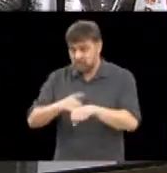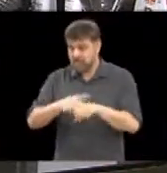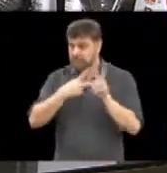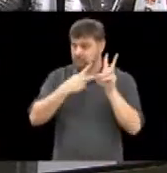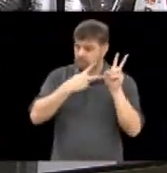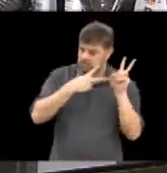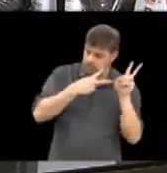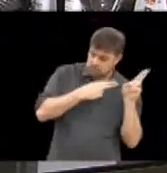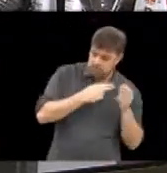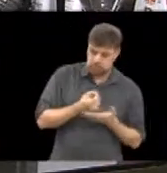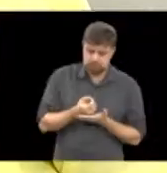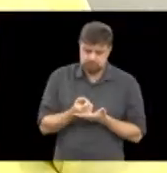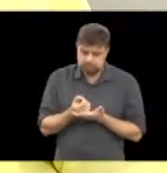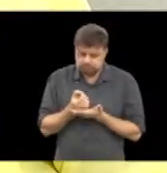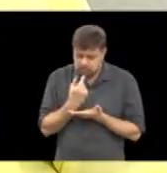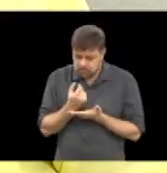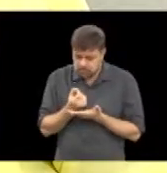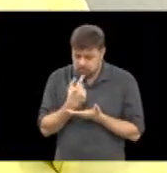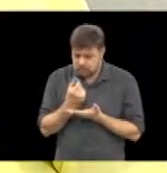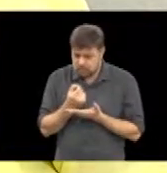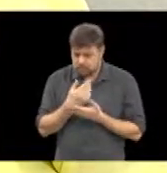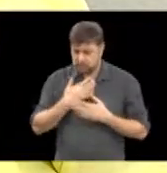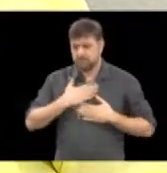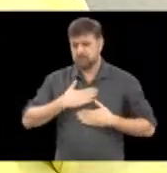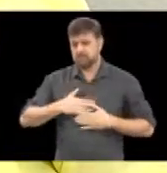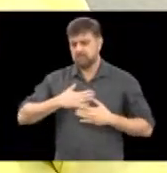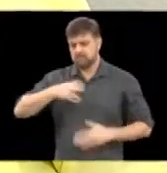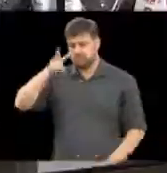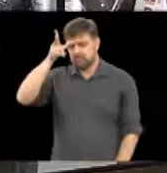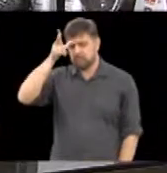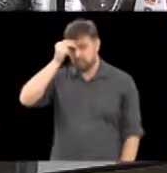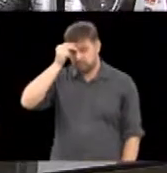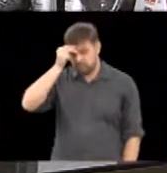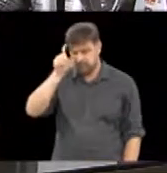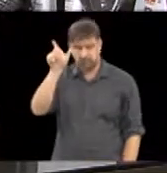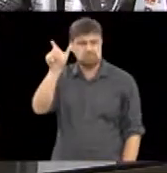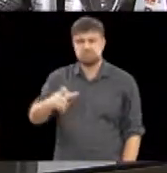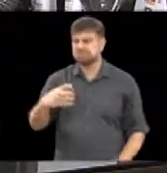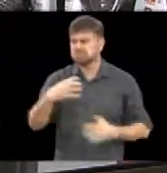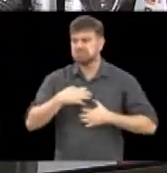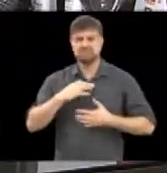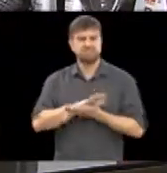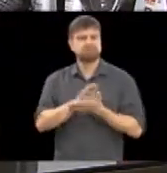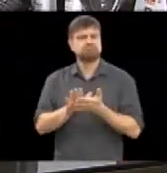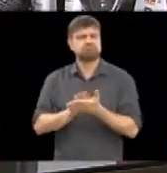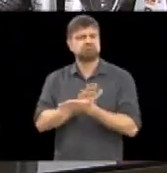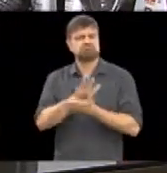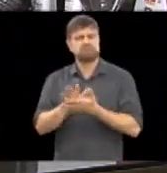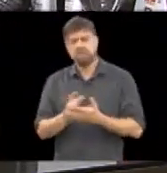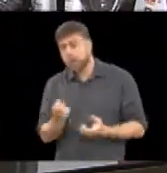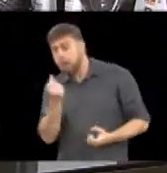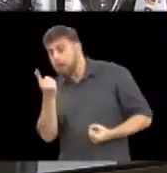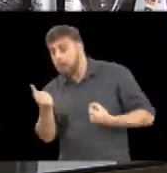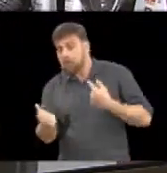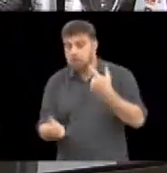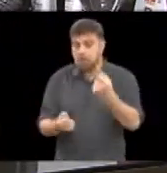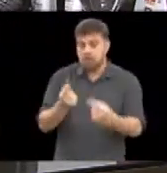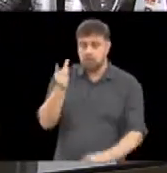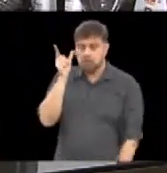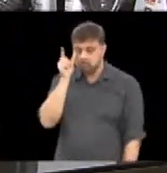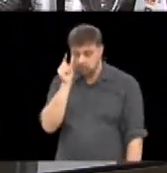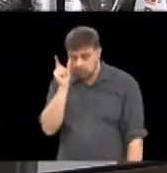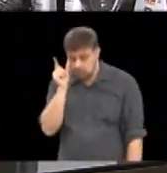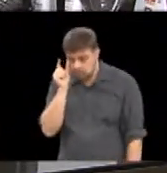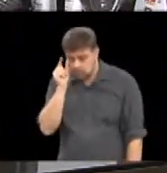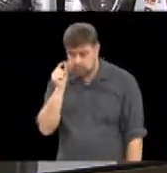tomar à noite, porque cada paciente, porque também tem paciente que não sente alteração nenhuma, é muito variável de paciente